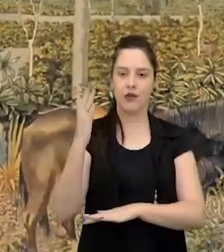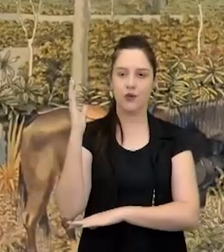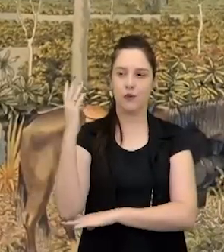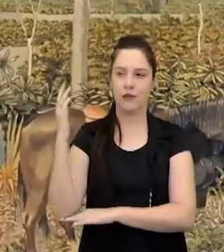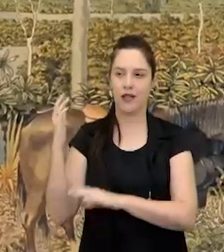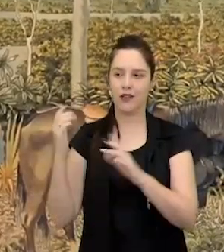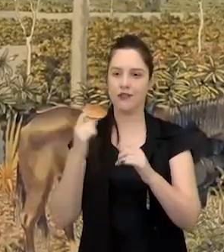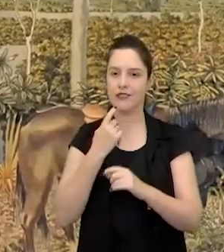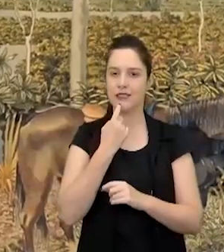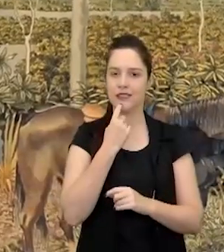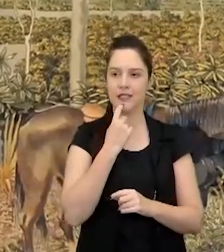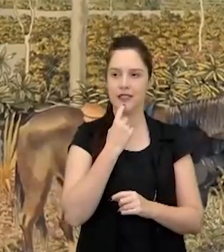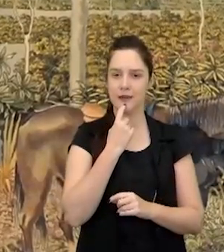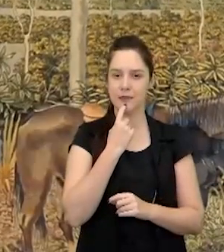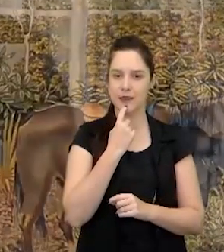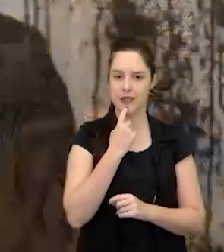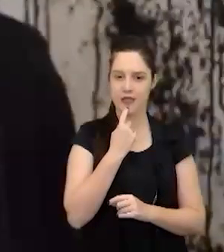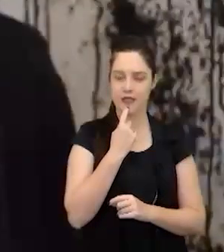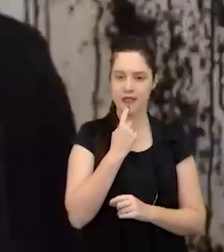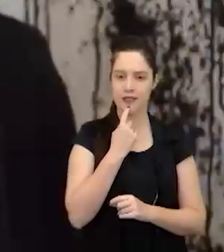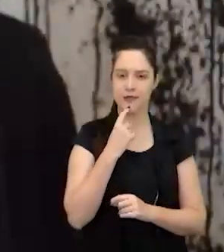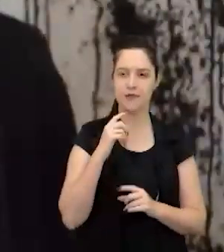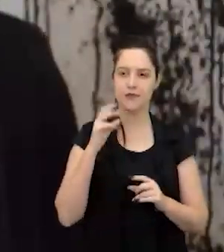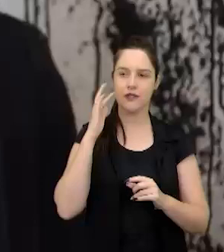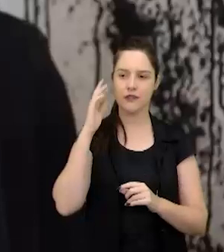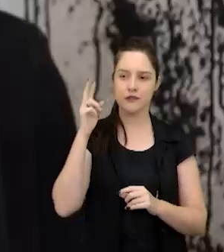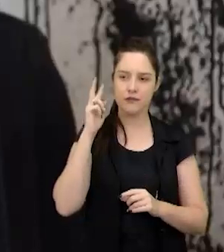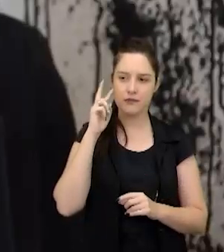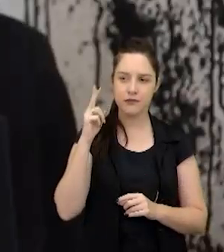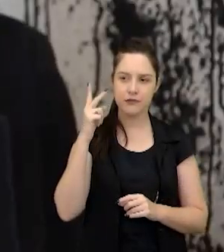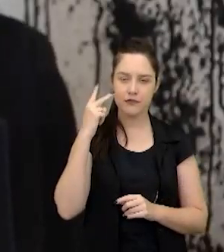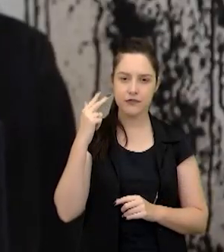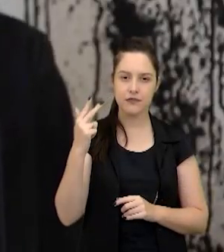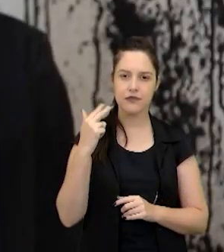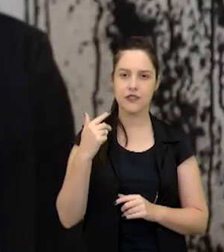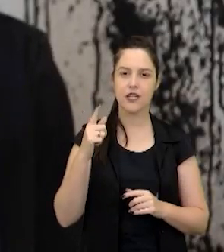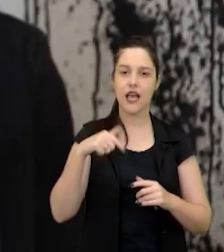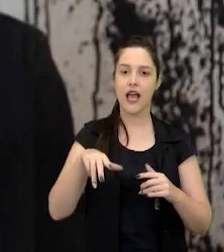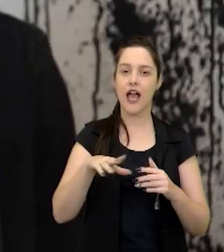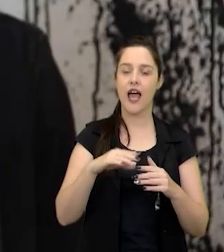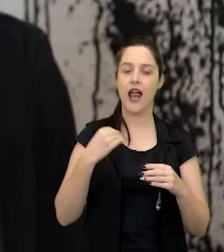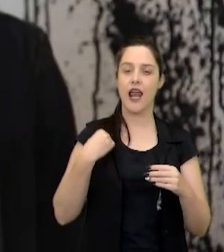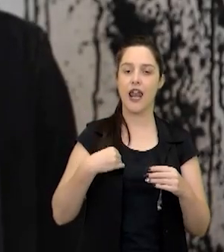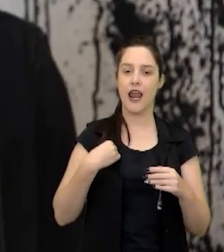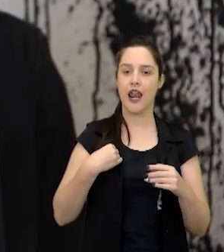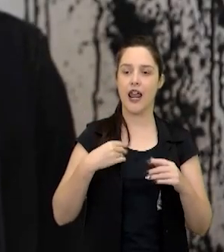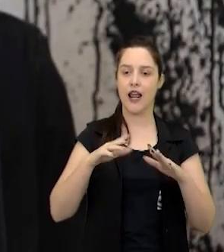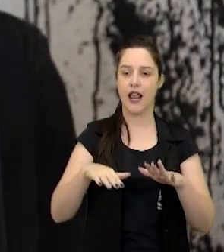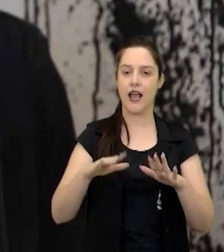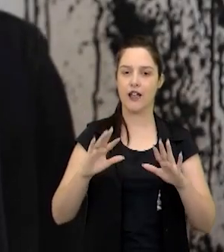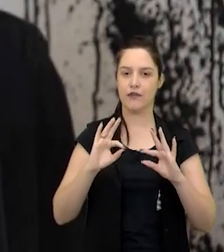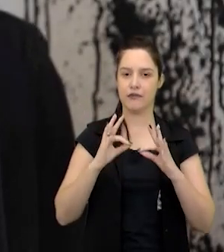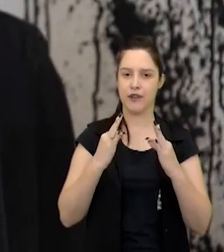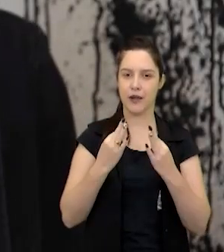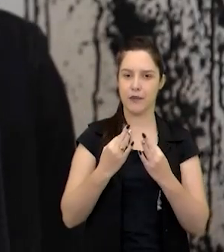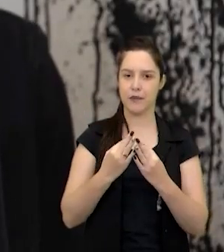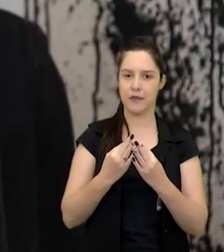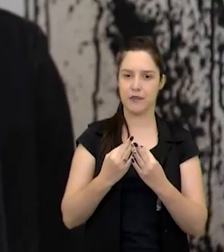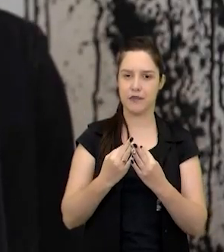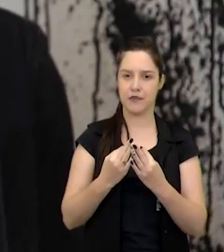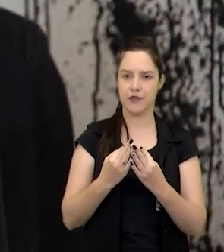e naturalmente foi engolido por Daguerre, que além de estar em Paris, que era o